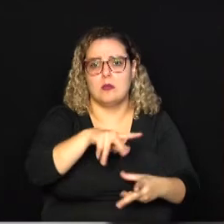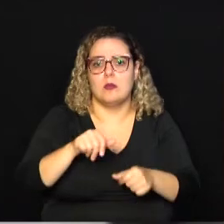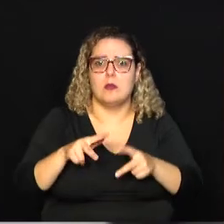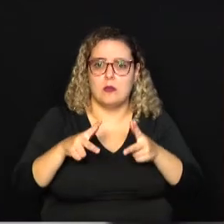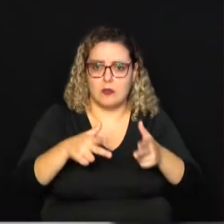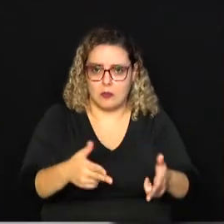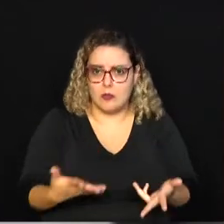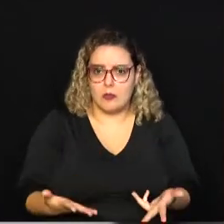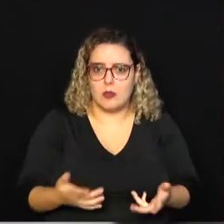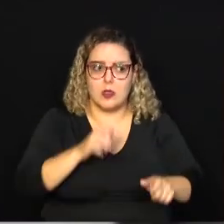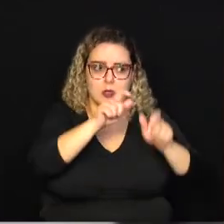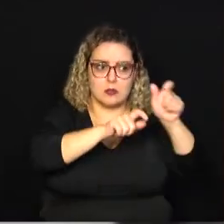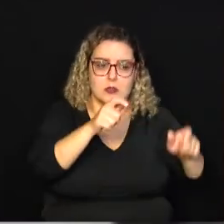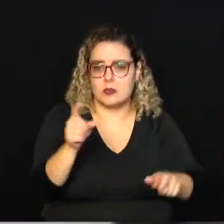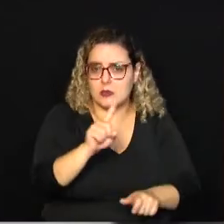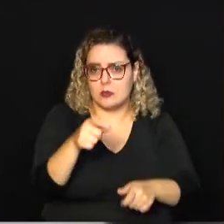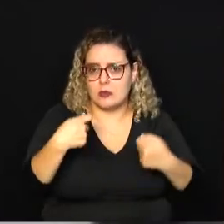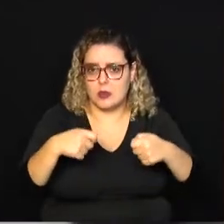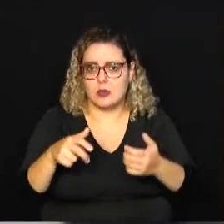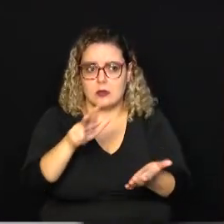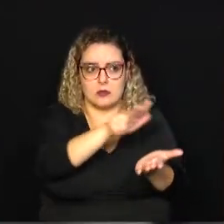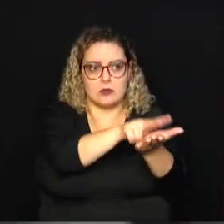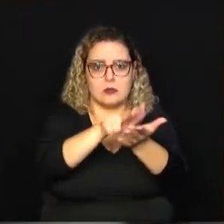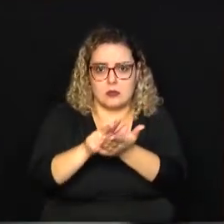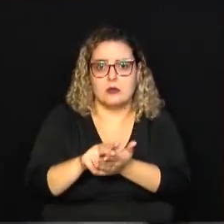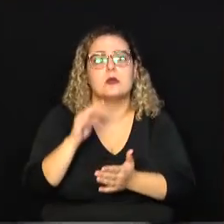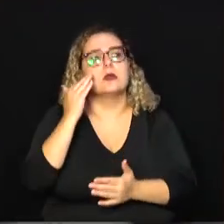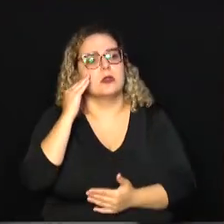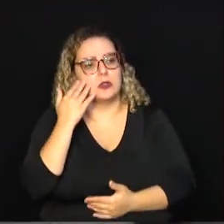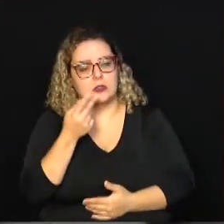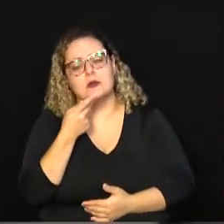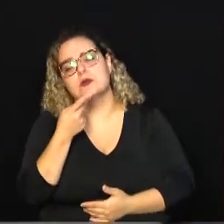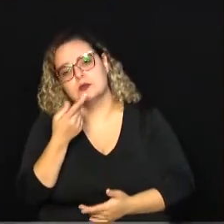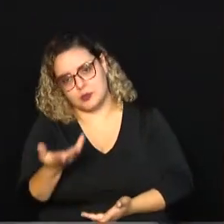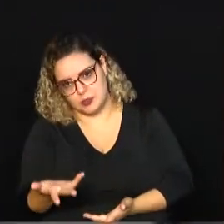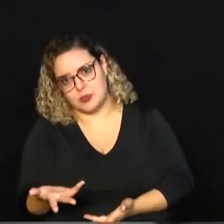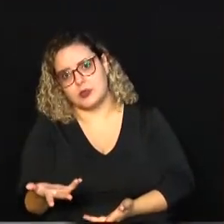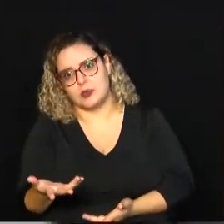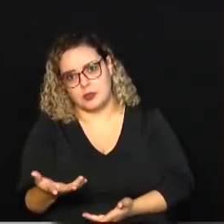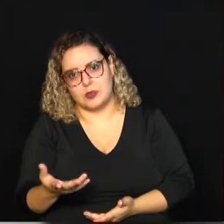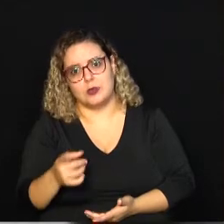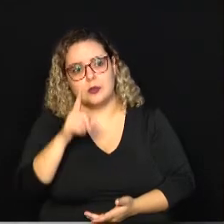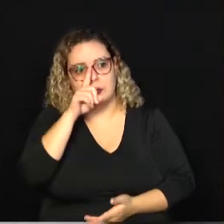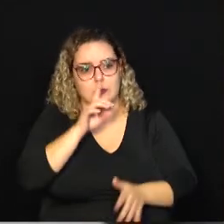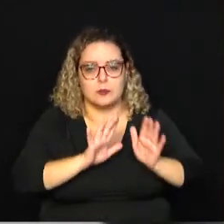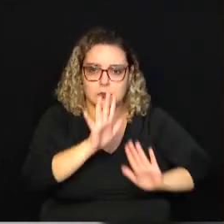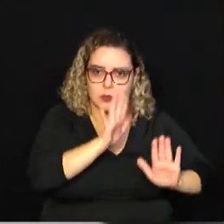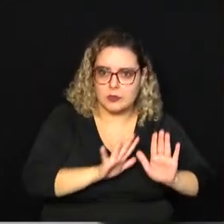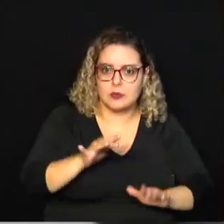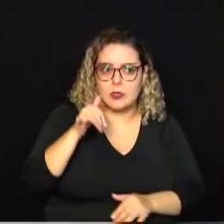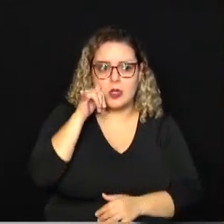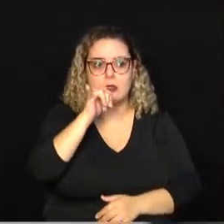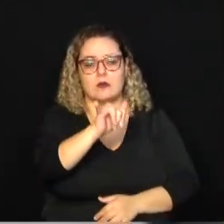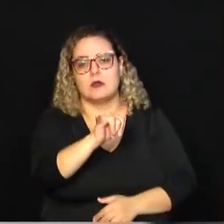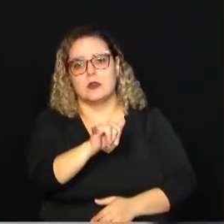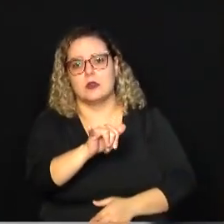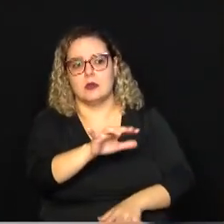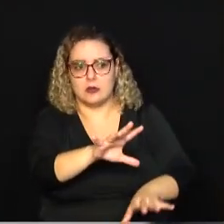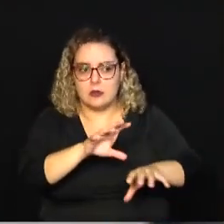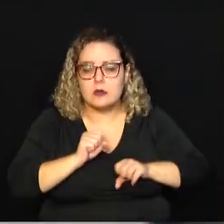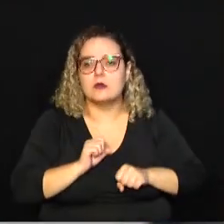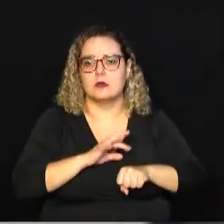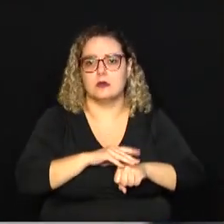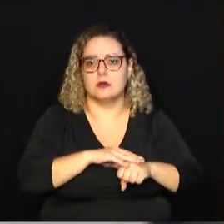não precisar de novos leitos, ou seja, naquele entendimento que a gente fala, né? Medidas de proteção, tanto do ponto de proteção